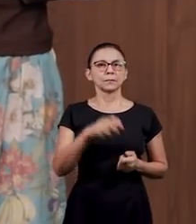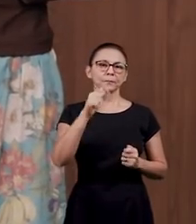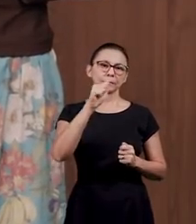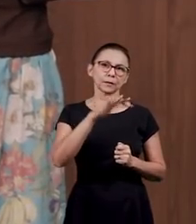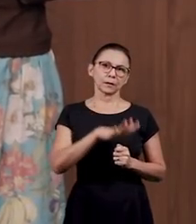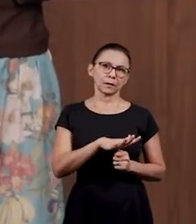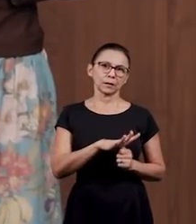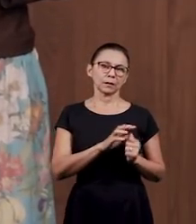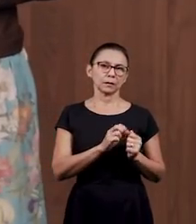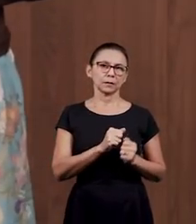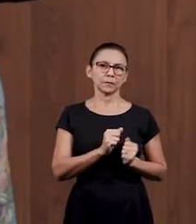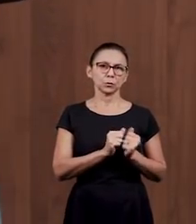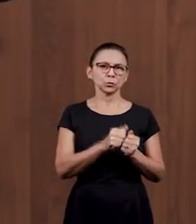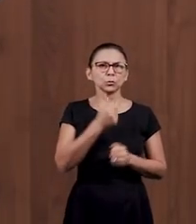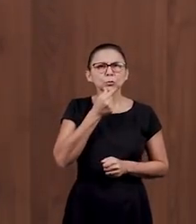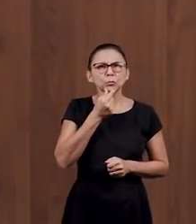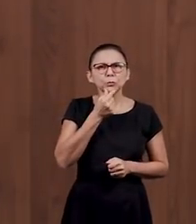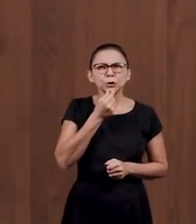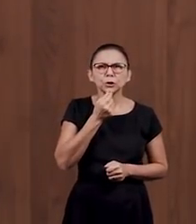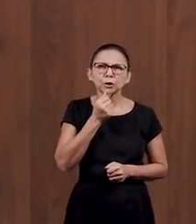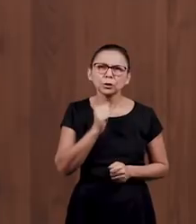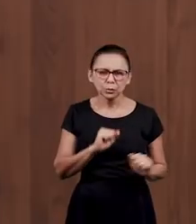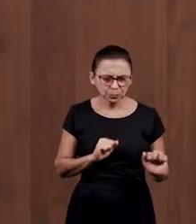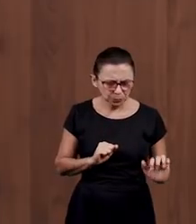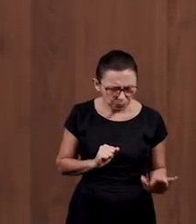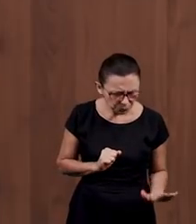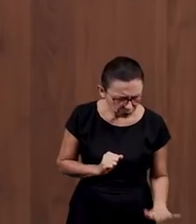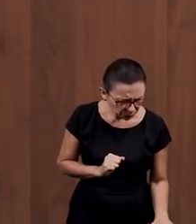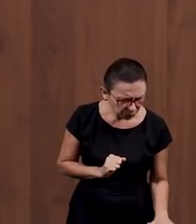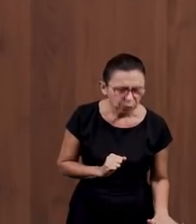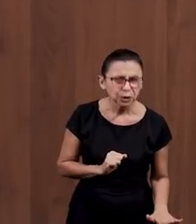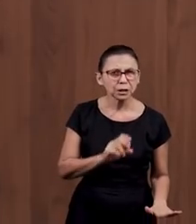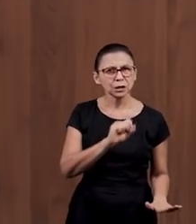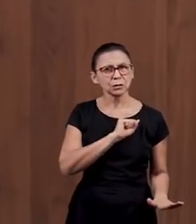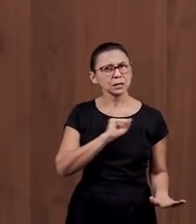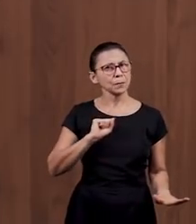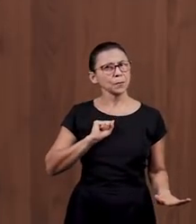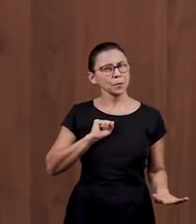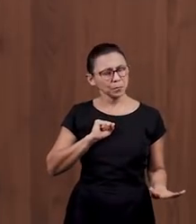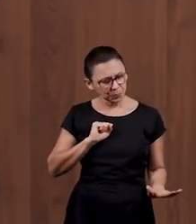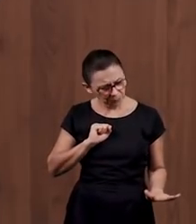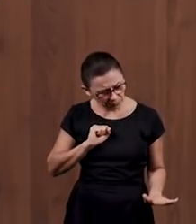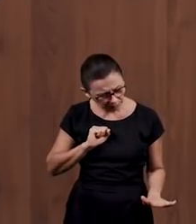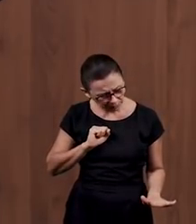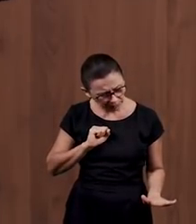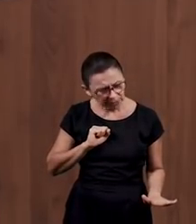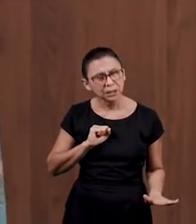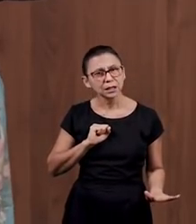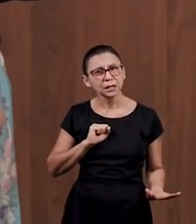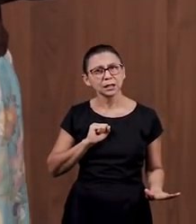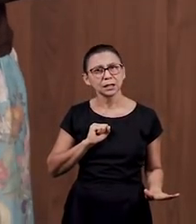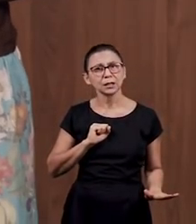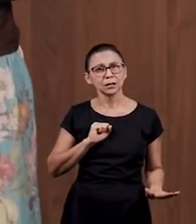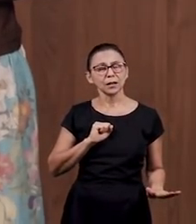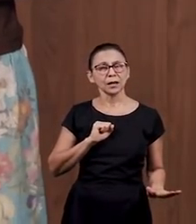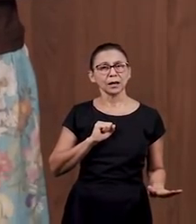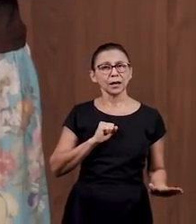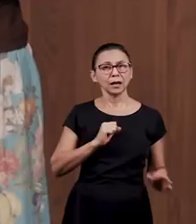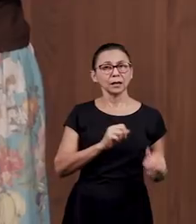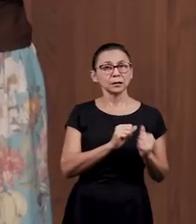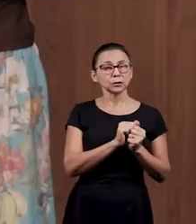o menino ainda muito pequeno. A palavra diz que Samuel era ainda muito pequeno quando foi levado ao templo